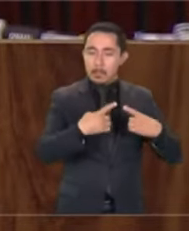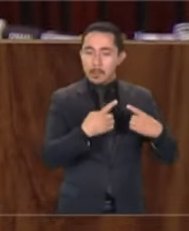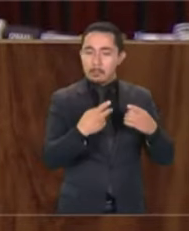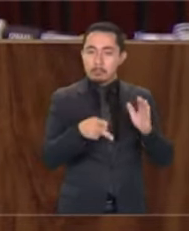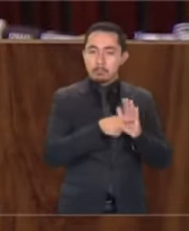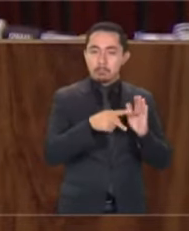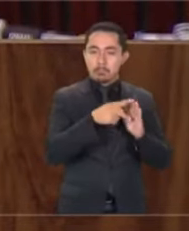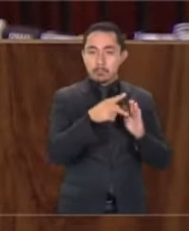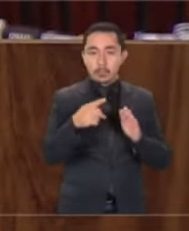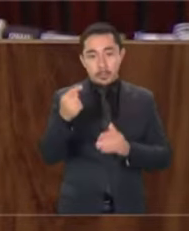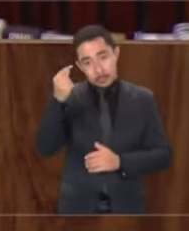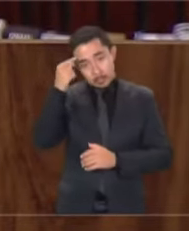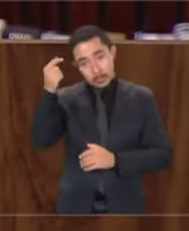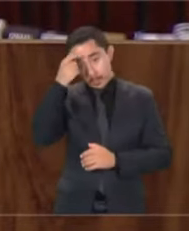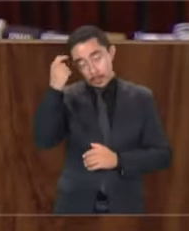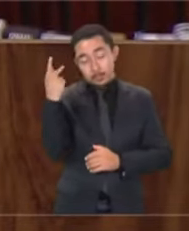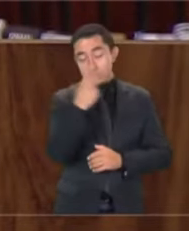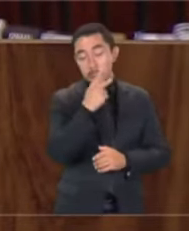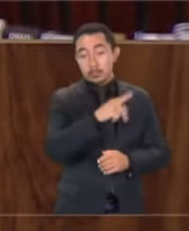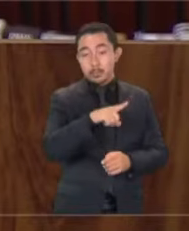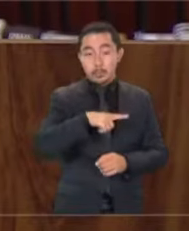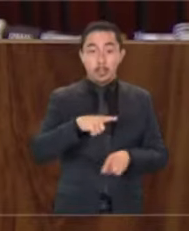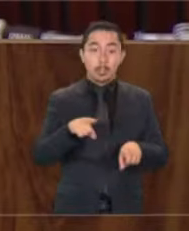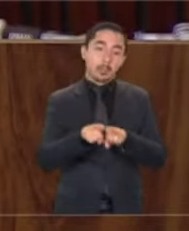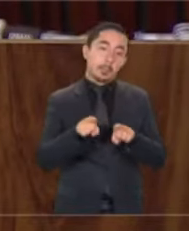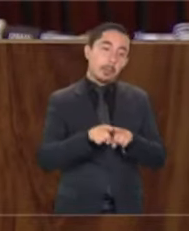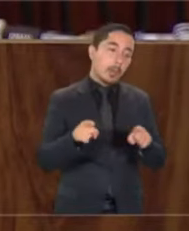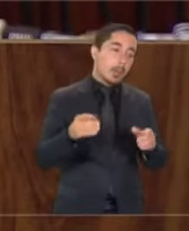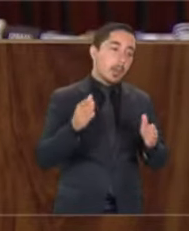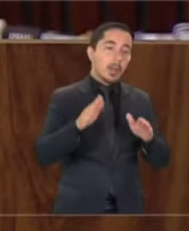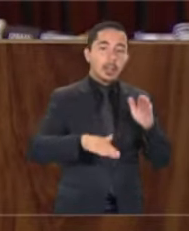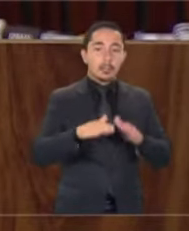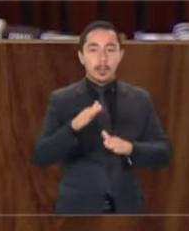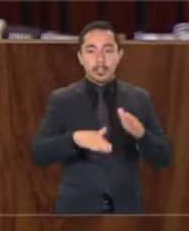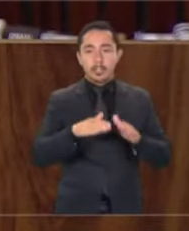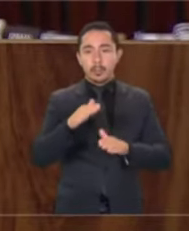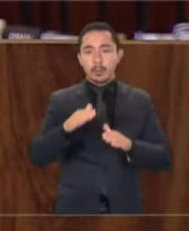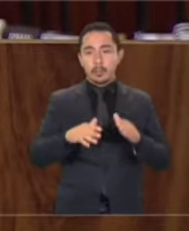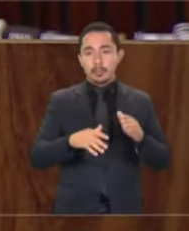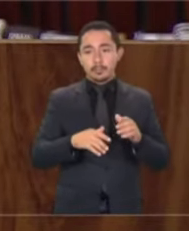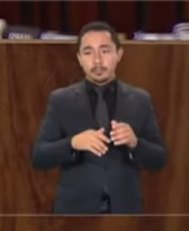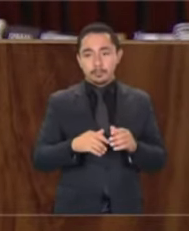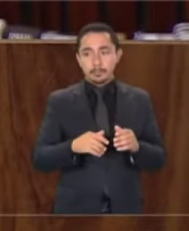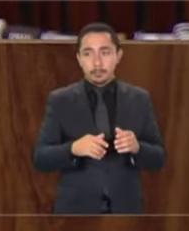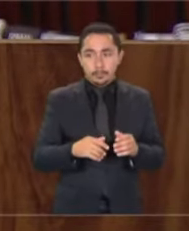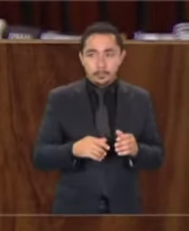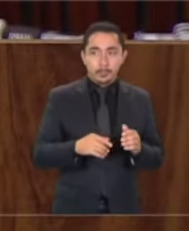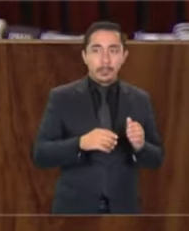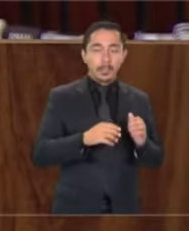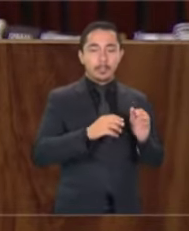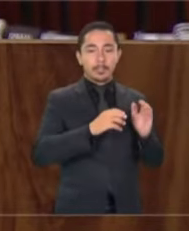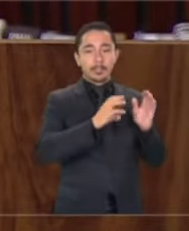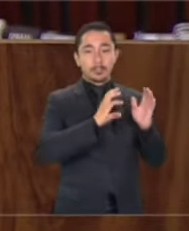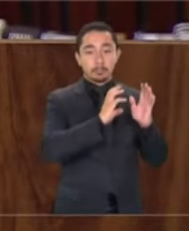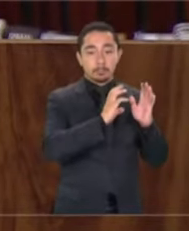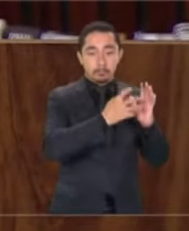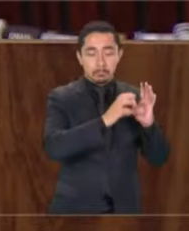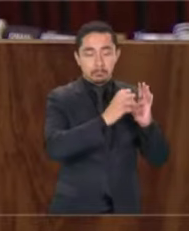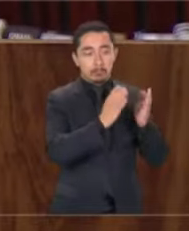de direita enfatizam a visão de mundo, enquanto os partidos tidos de esquerda, naturalmente seus candidatos